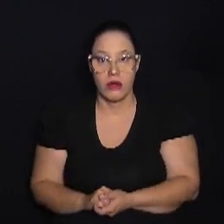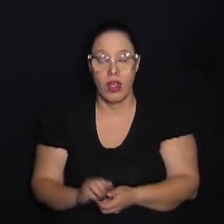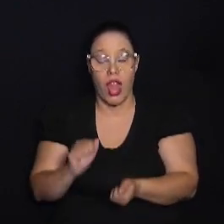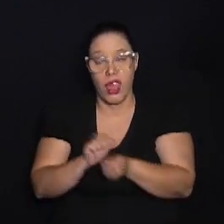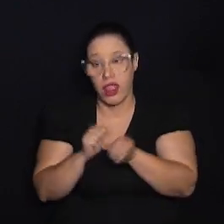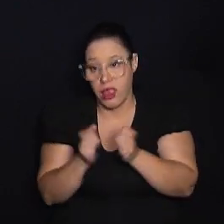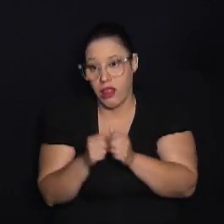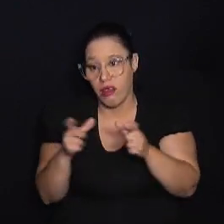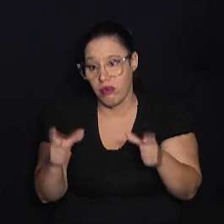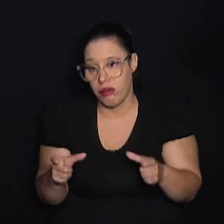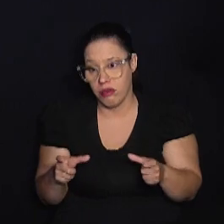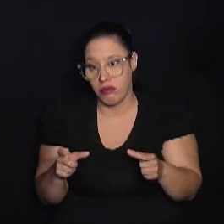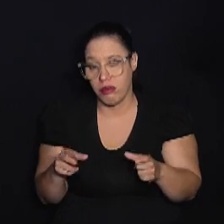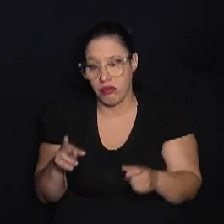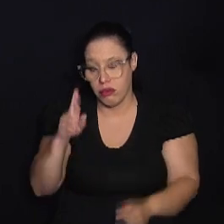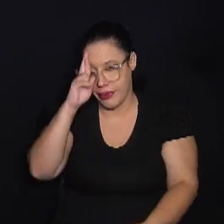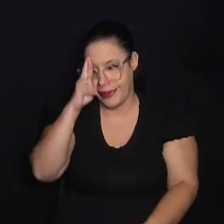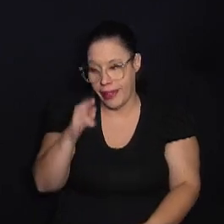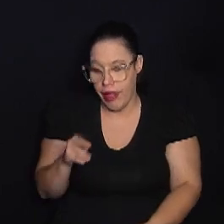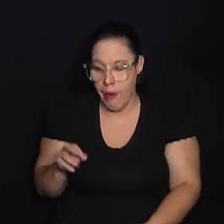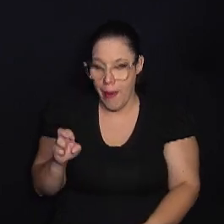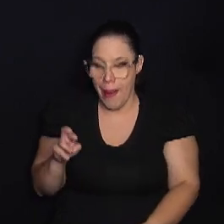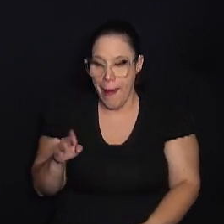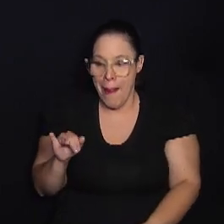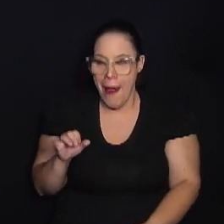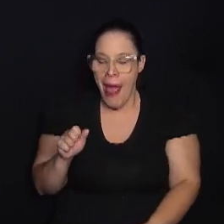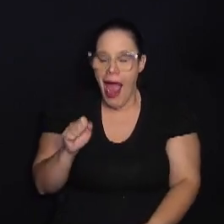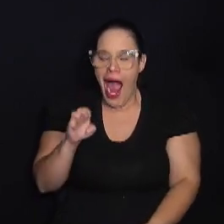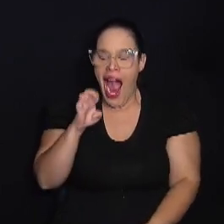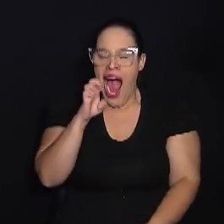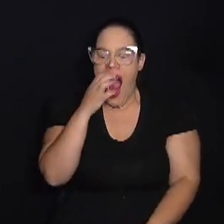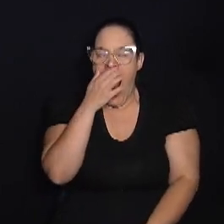com aquela nossa realidade. Porque uma coisa é você